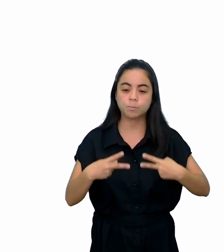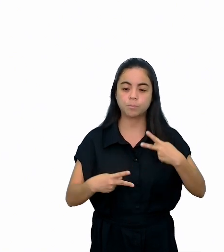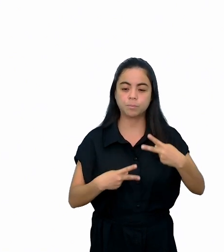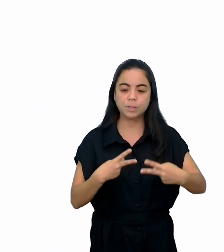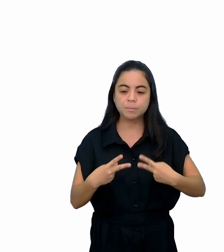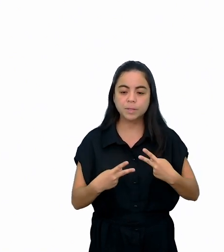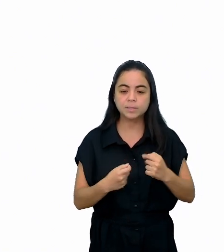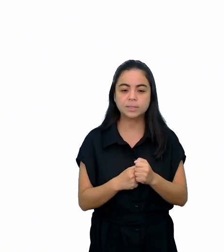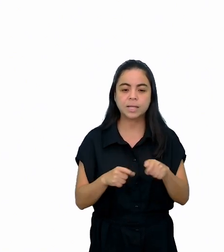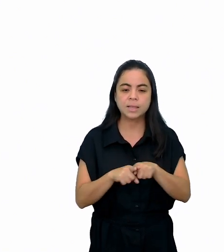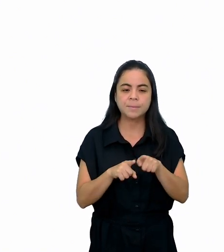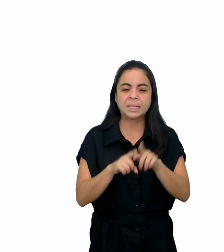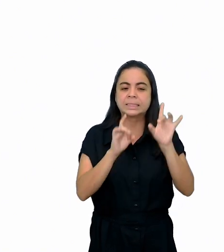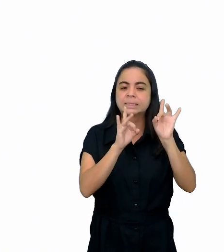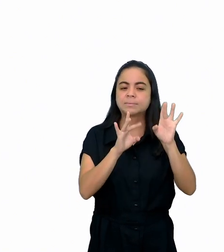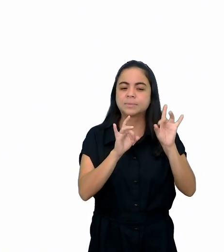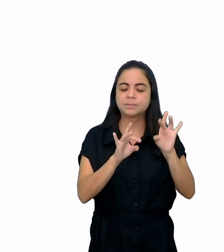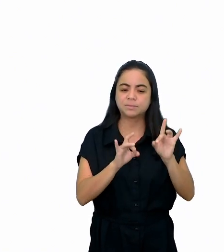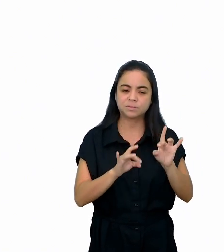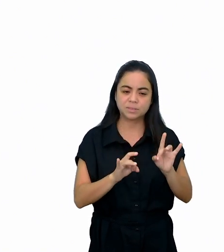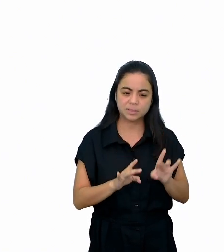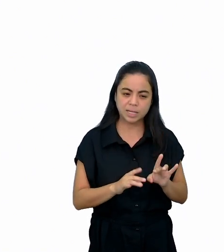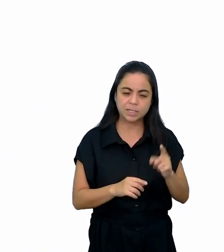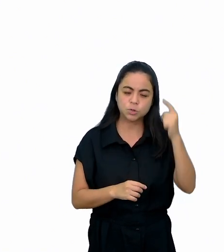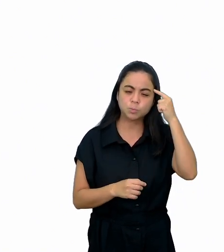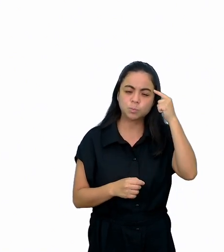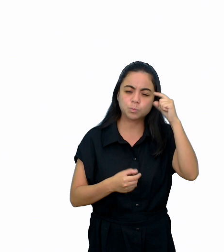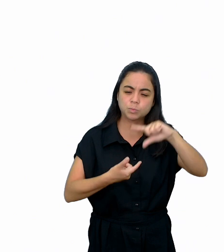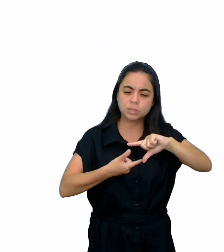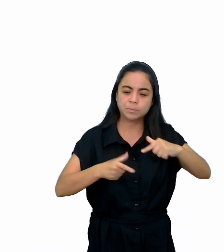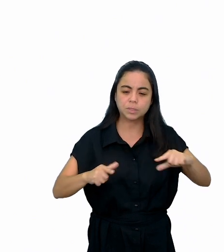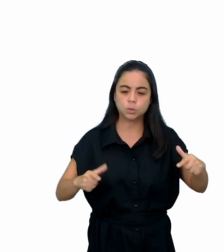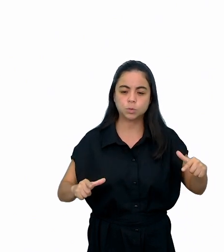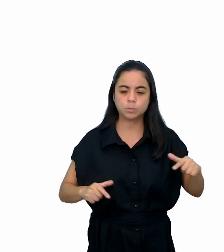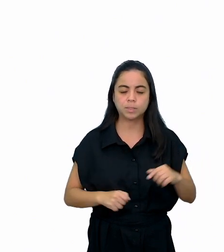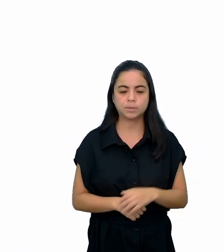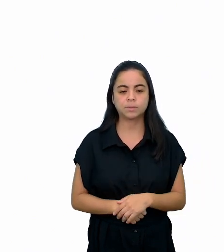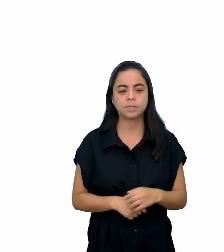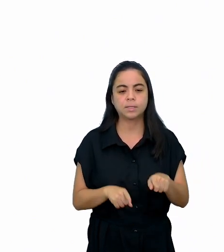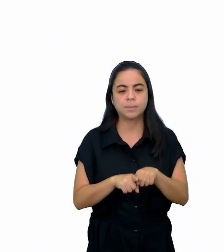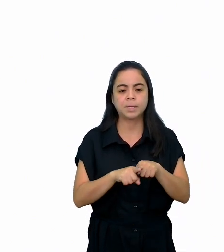algumas especificidades do pensamento geométrico,